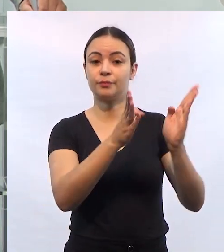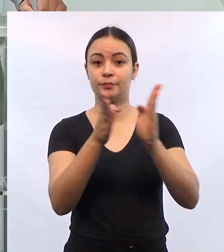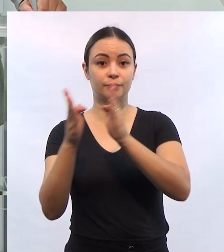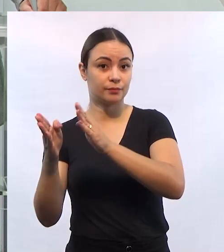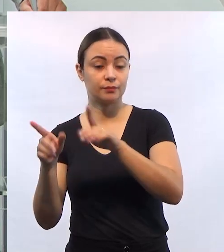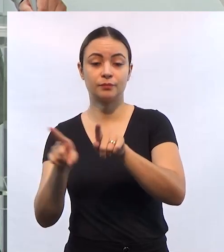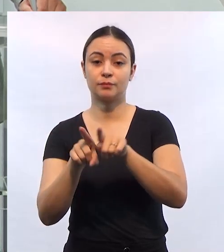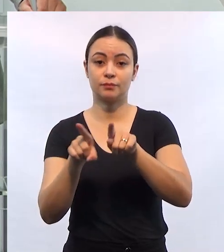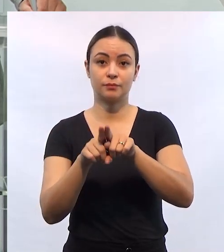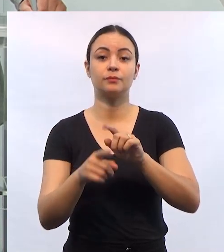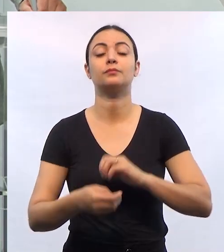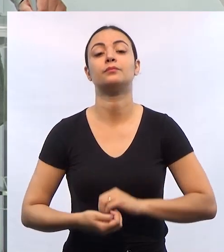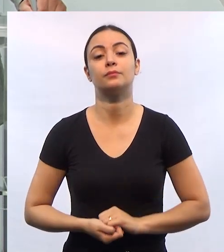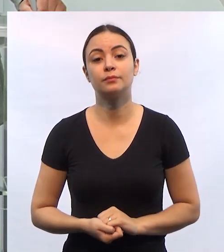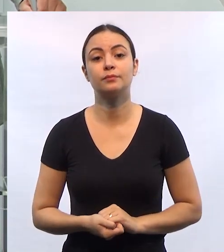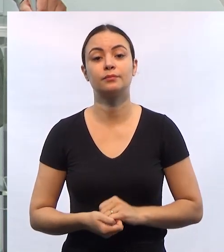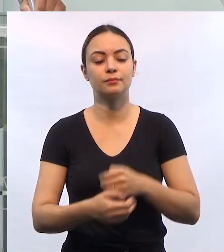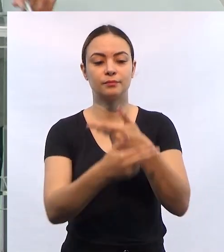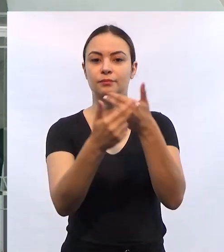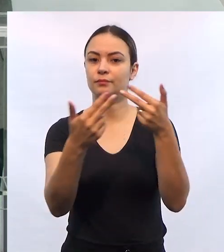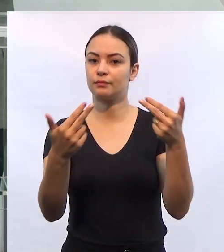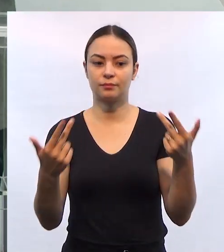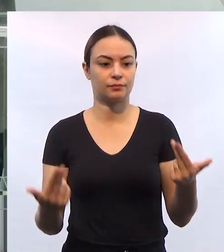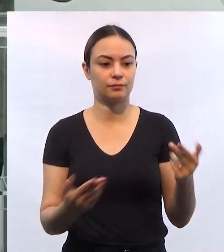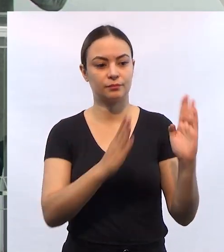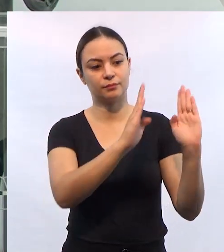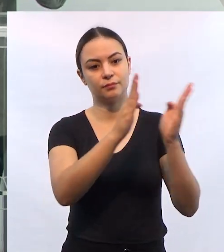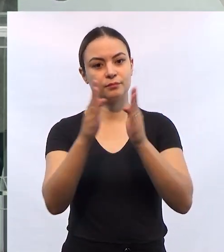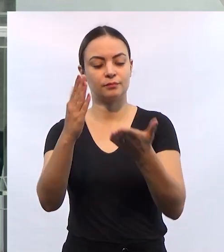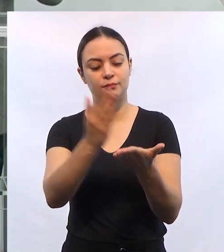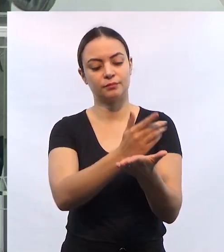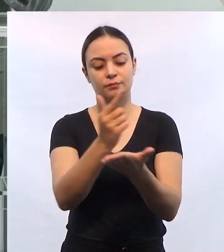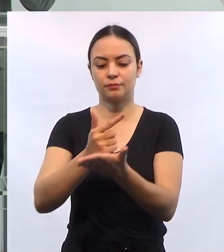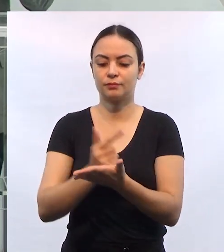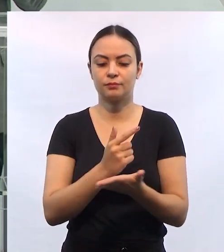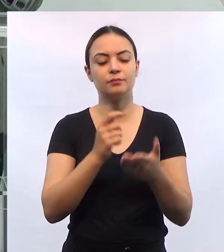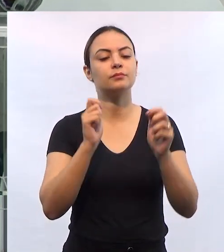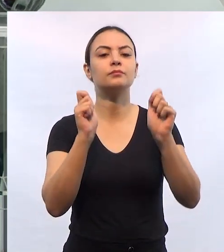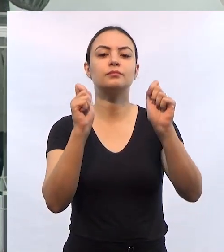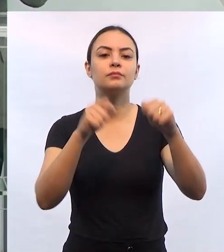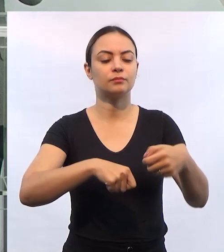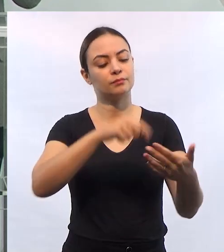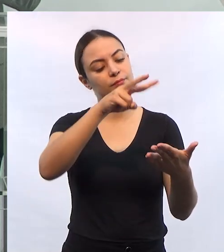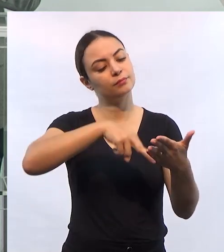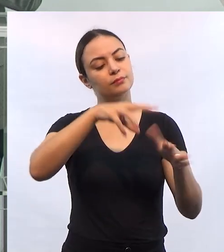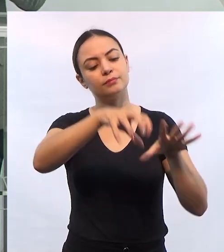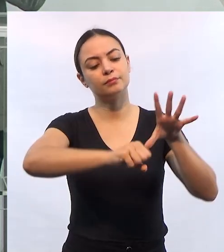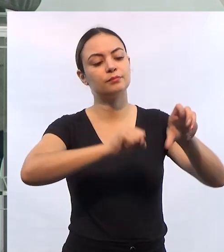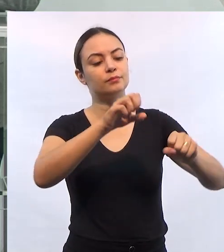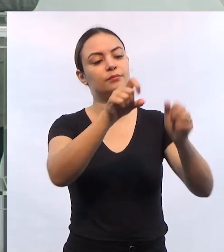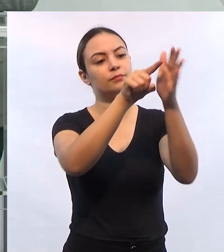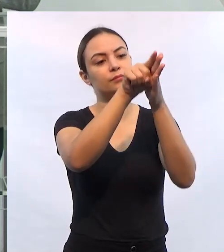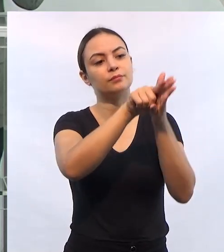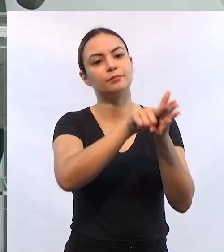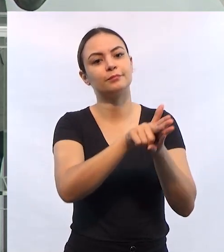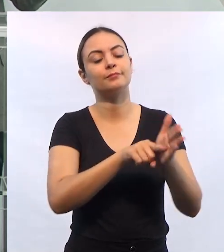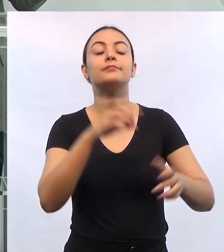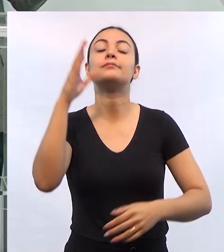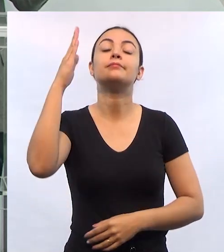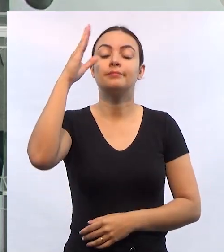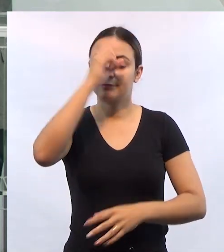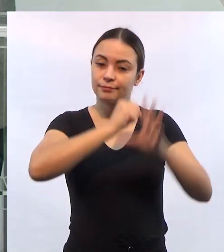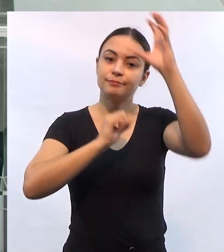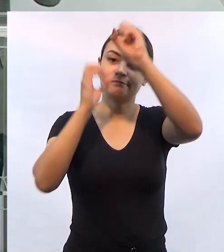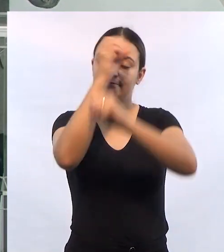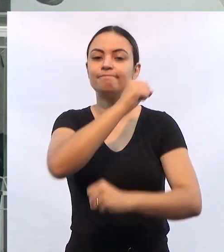no teu material, na nossa biblioteca virtual, que tem milhares de outras obras suficientes para você entender e sair